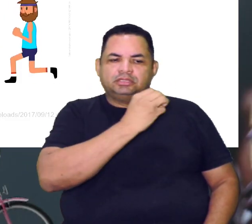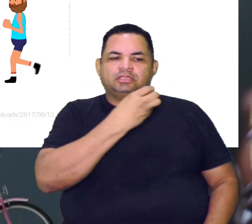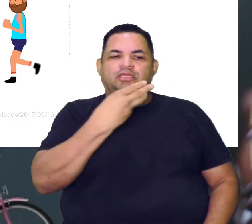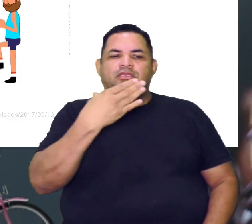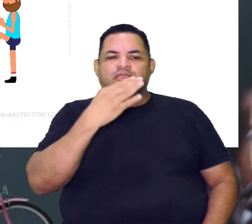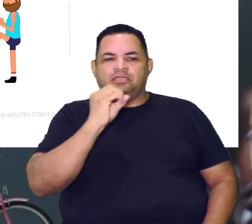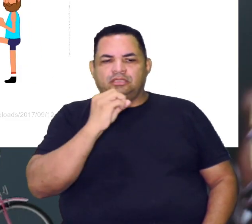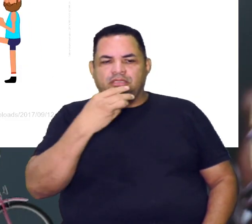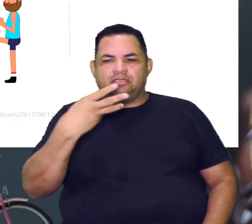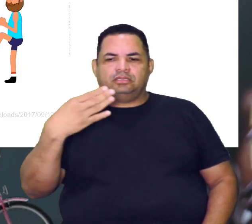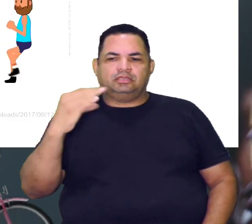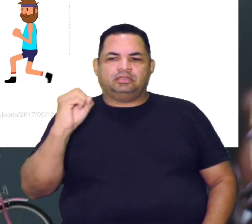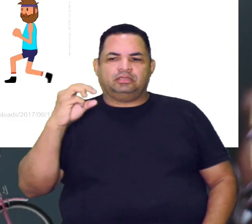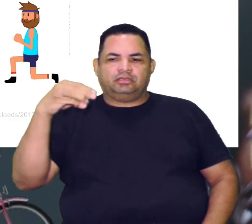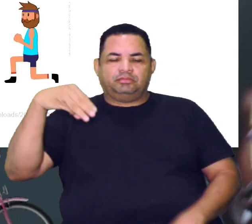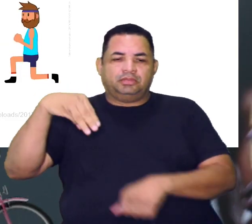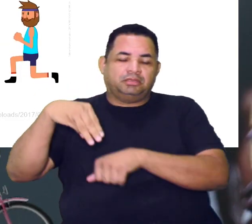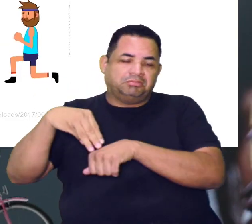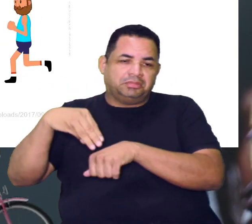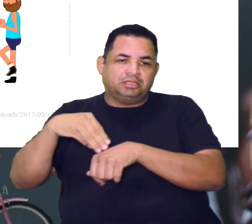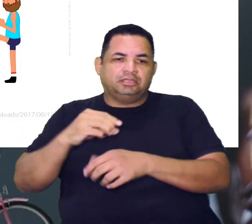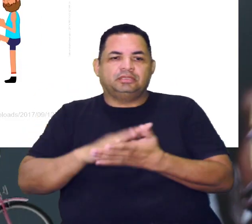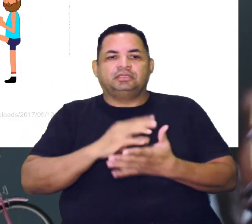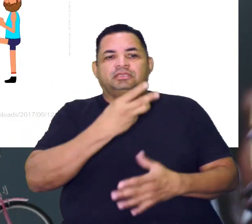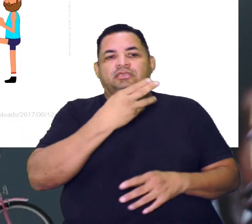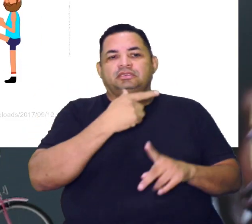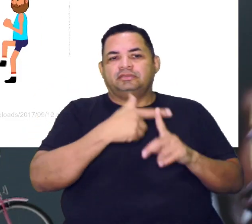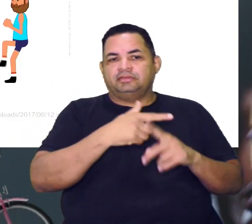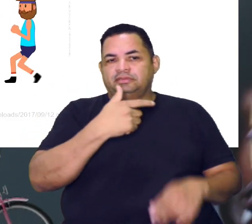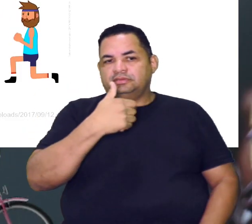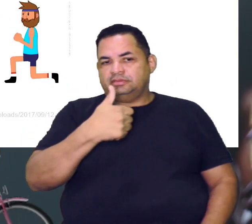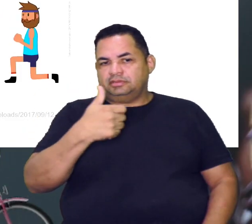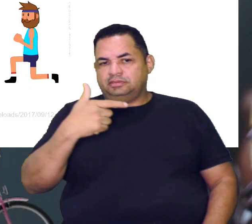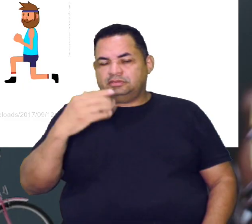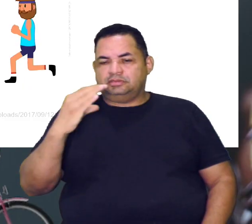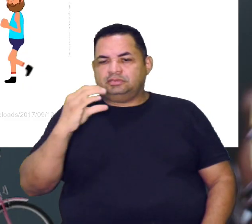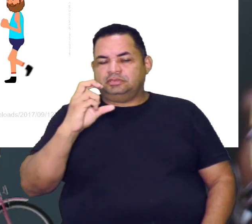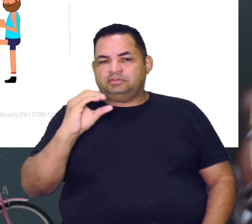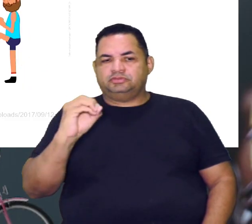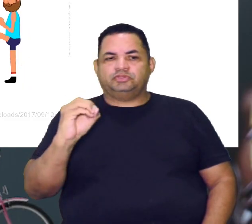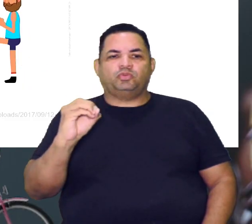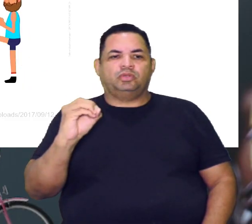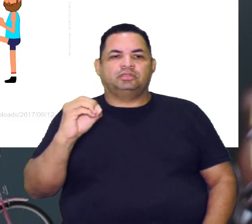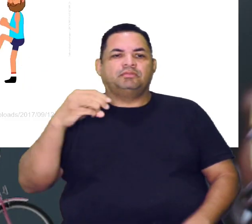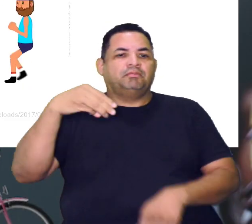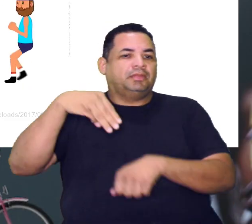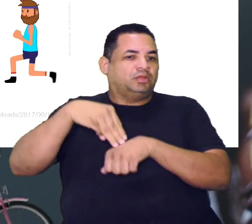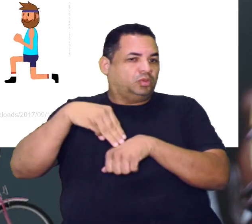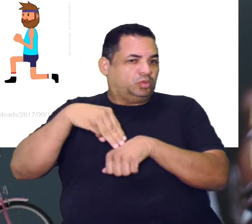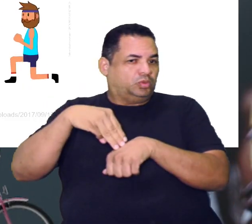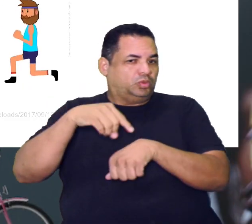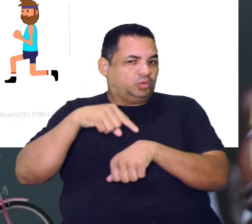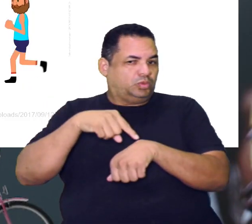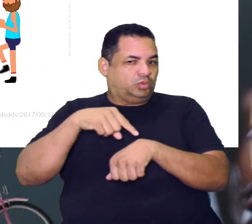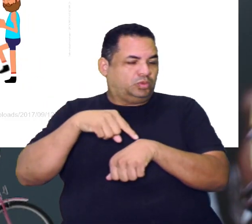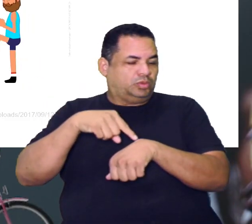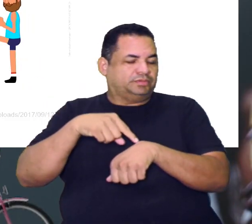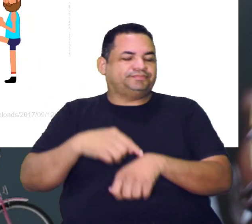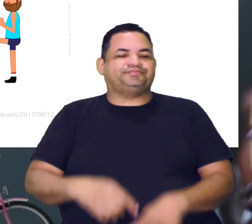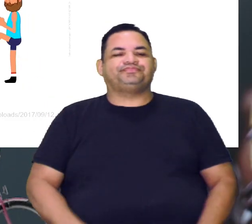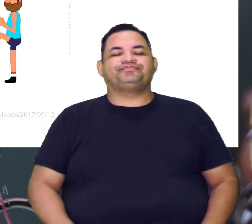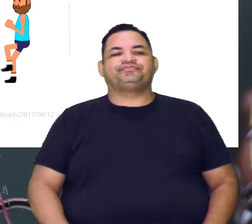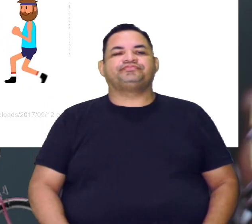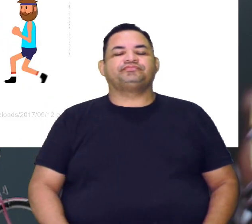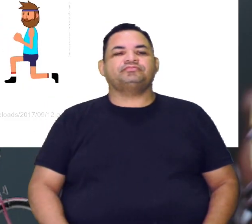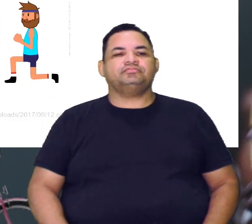30 minutos, 30 minutos. 30 vezes 5, 150, muito bem, parabéns. Olha os cálculos de matemática entrando aí